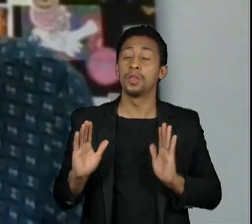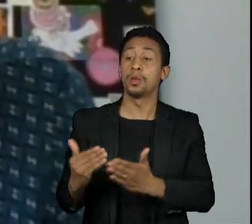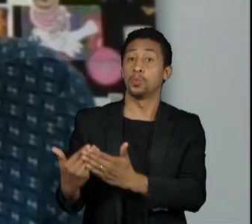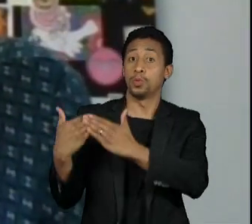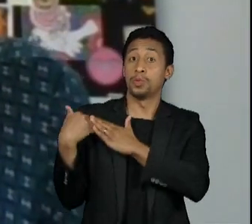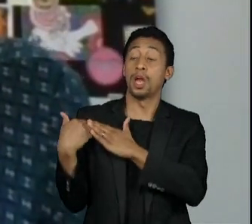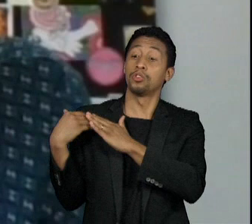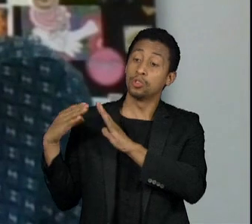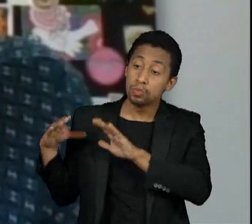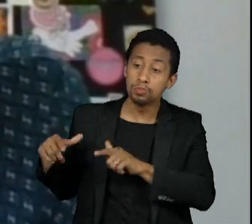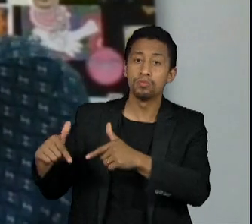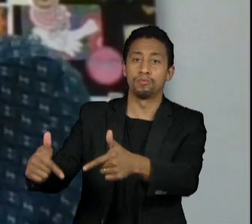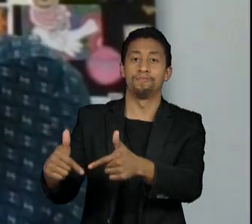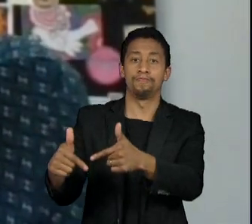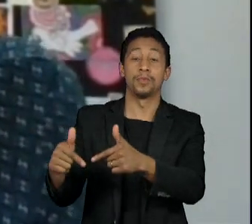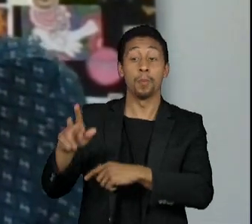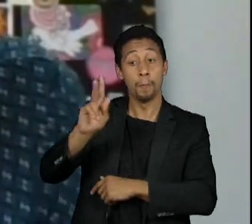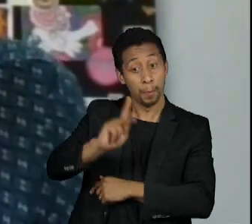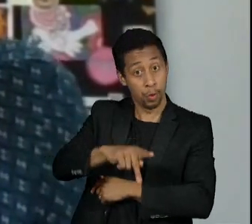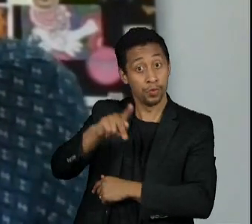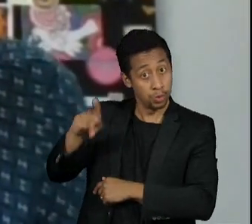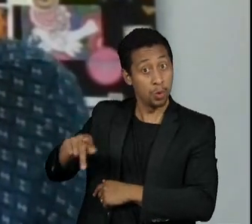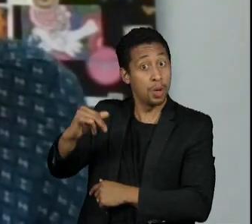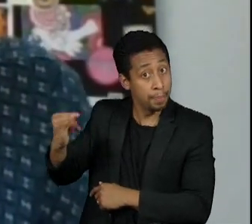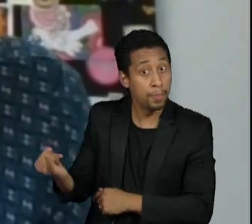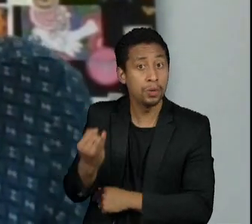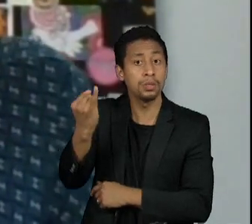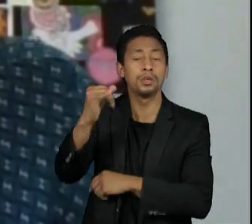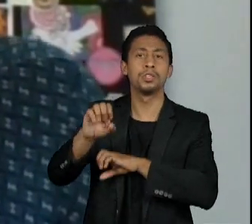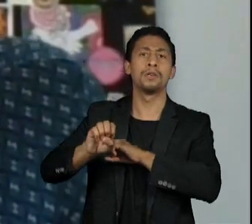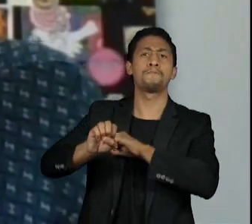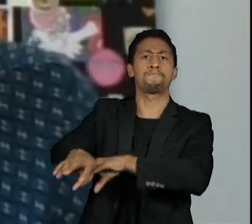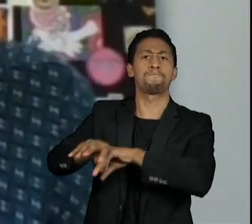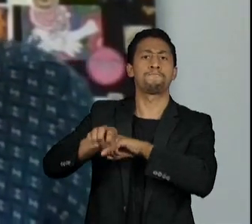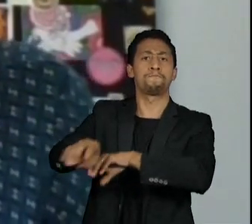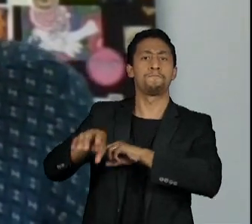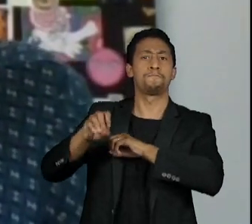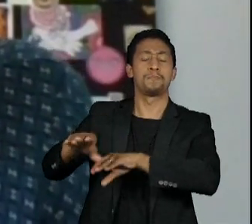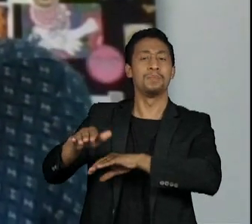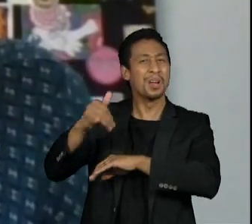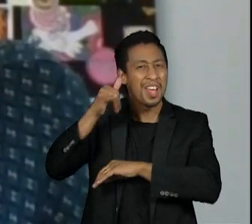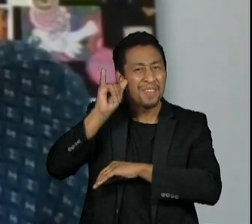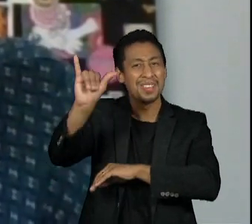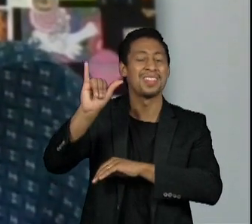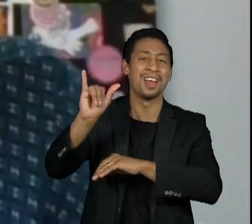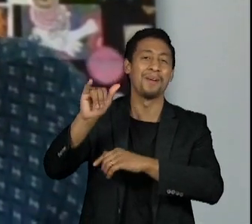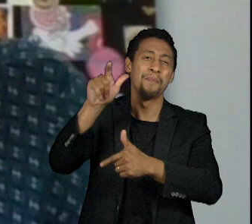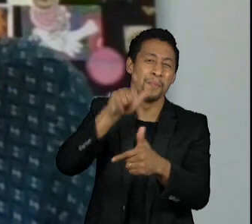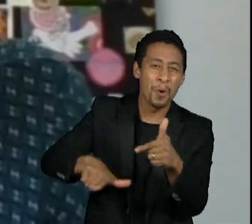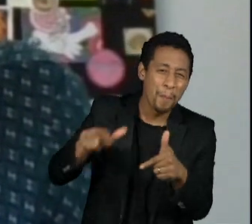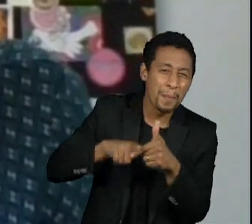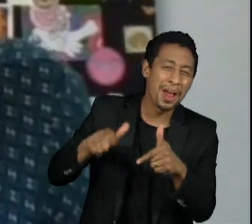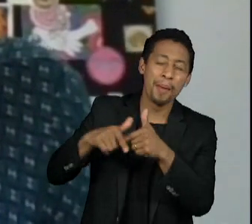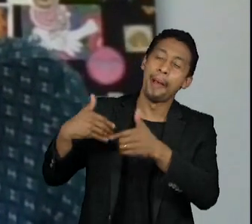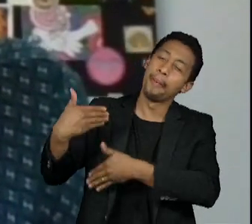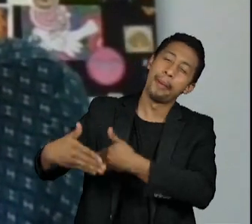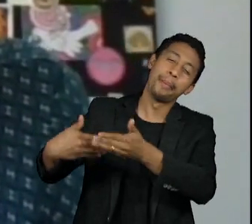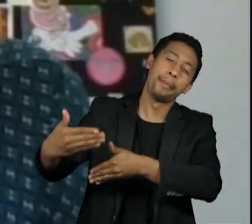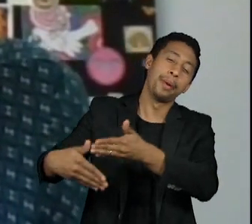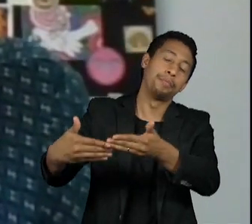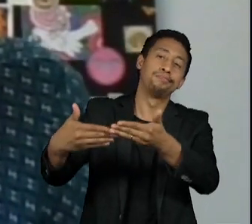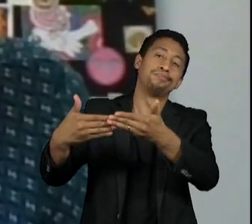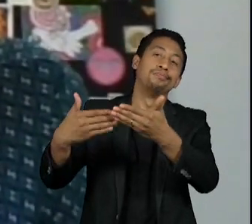papel. Os educadores têm um papel muito importante para quebrar ciclos de reprodução